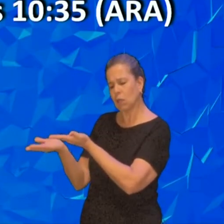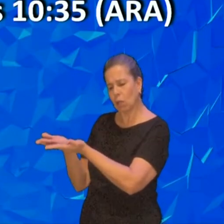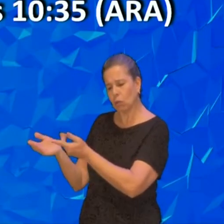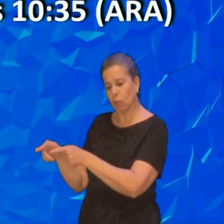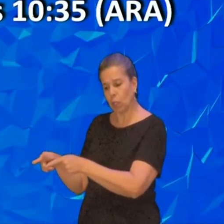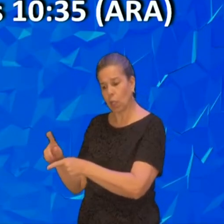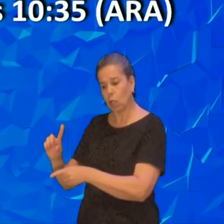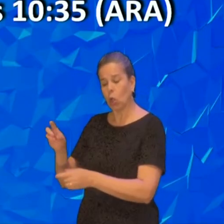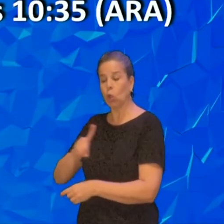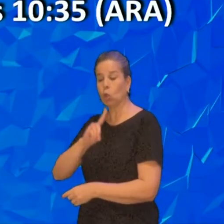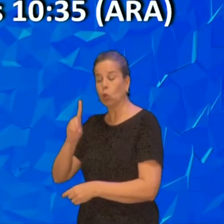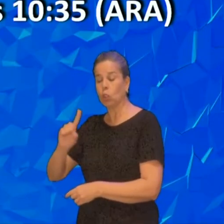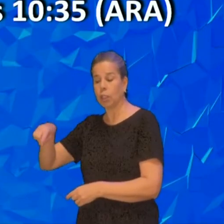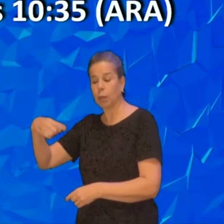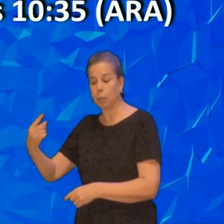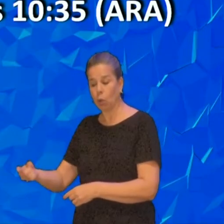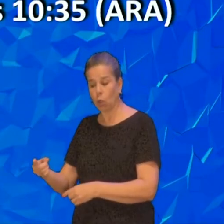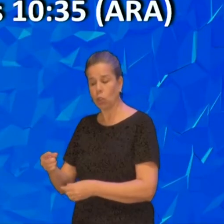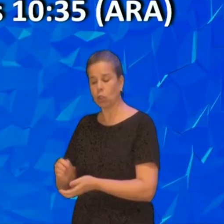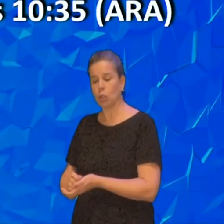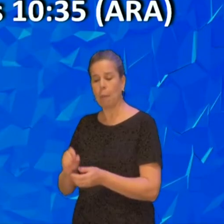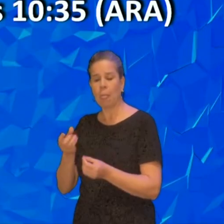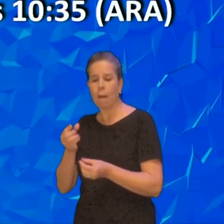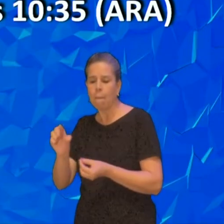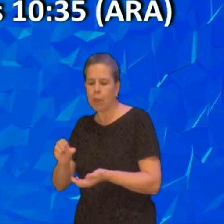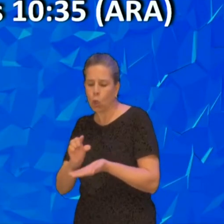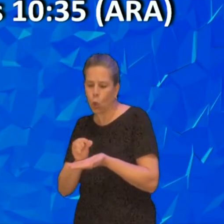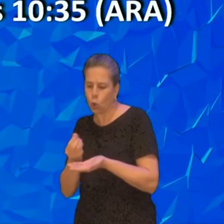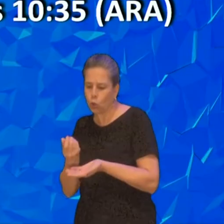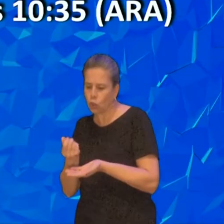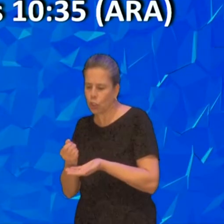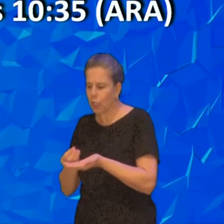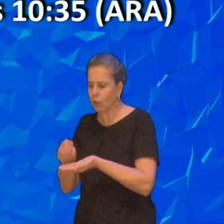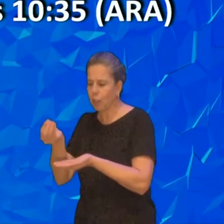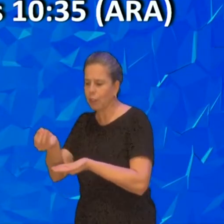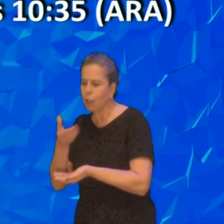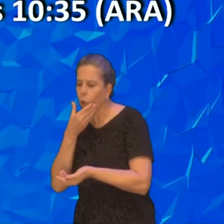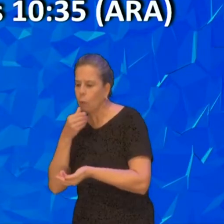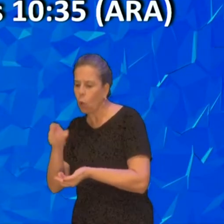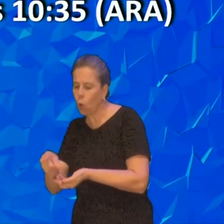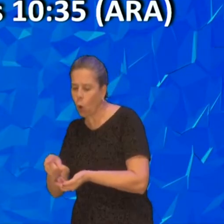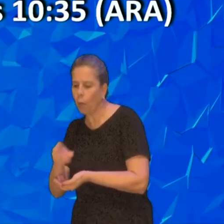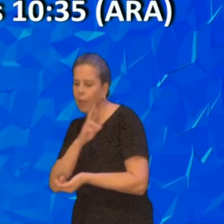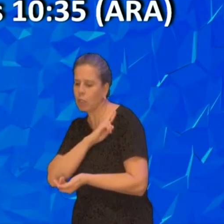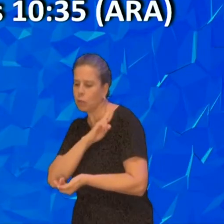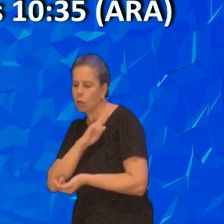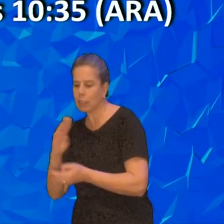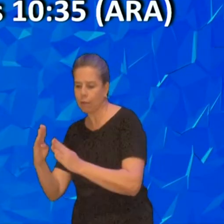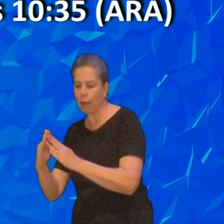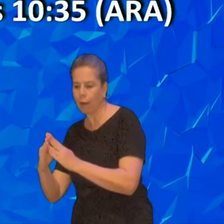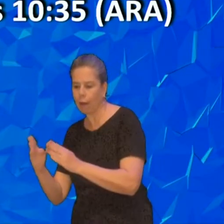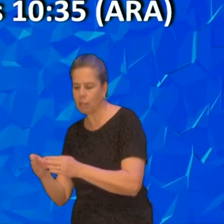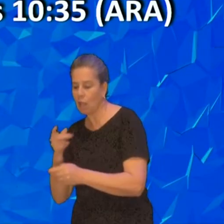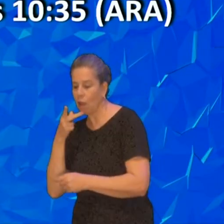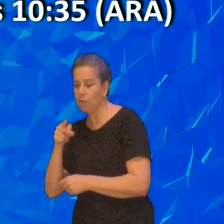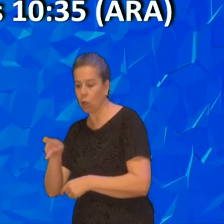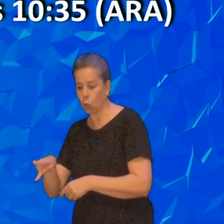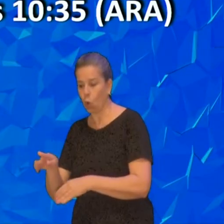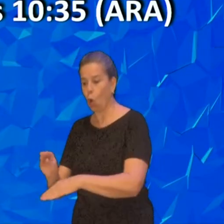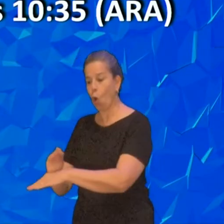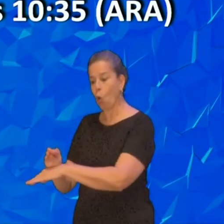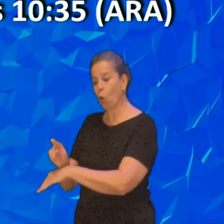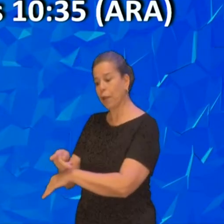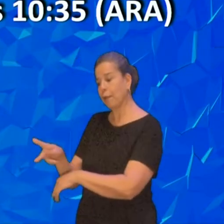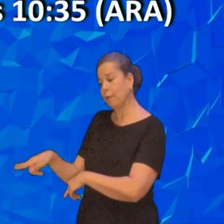No dia seguinte, tirou 2 denários e os entregou ao hospedeiro, dizendo: cuida